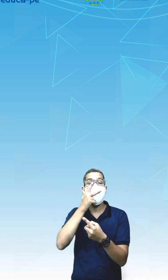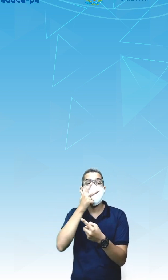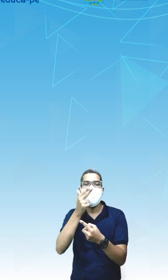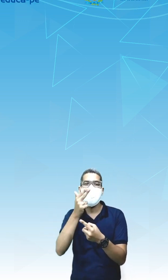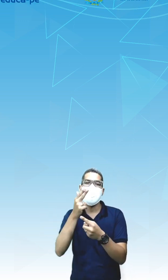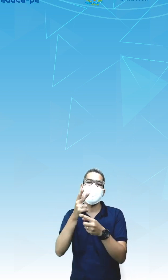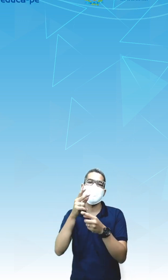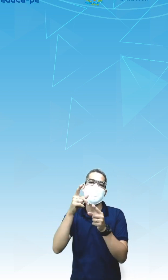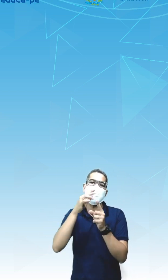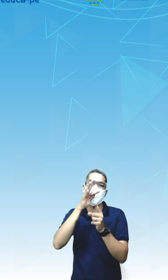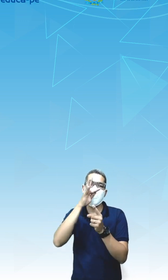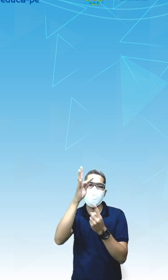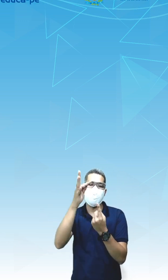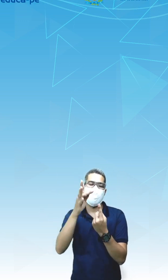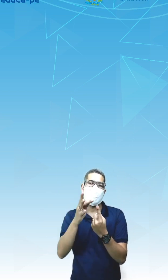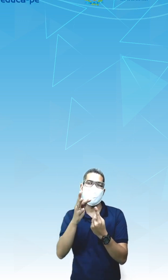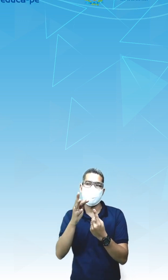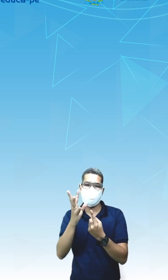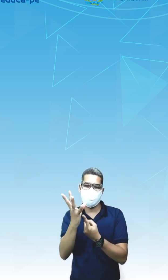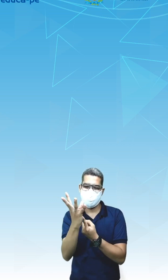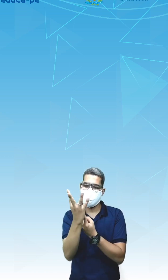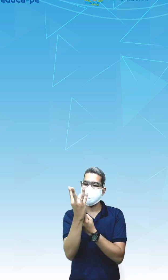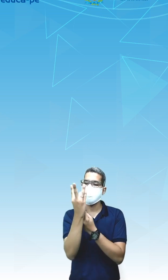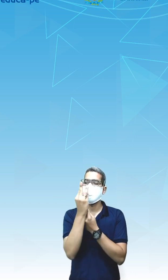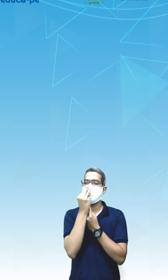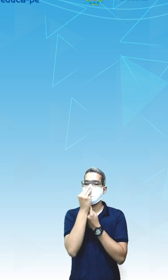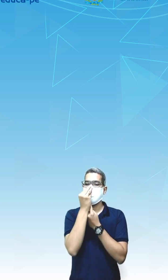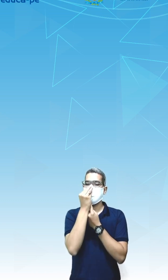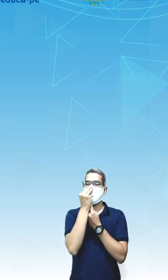certo? Não vai esquecer.